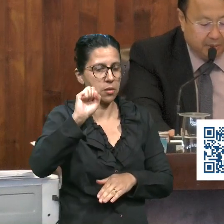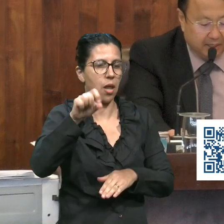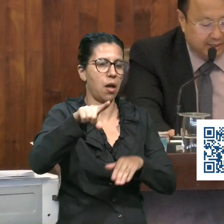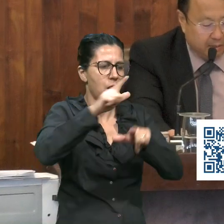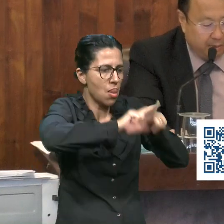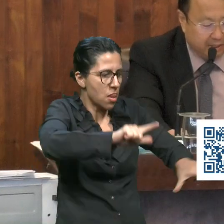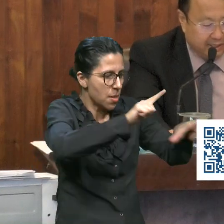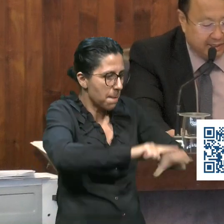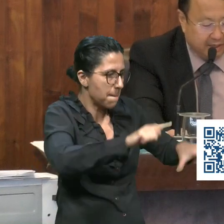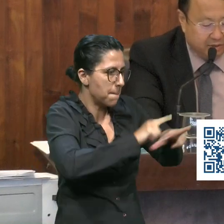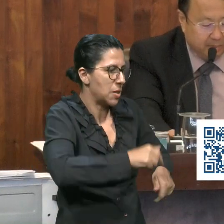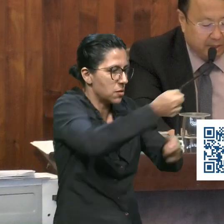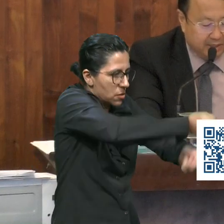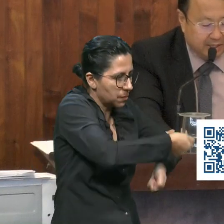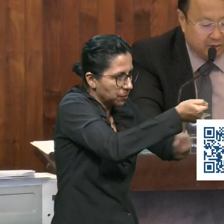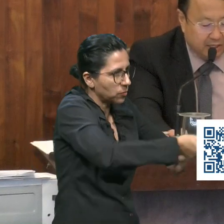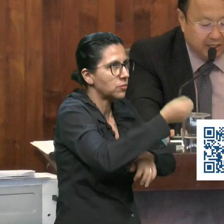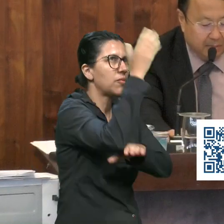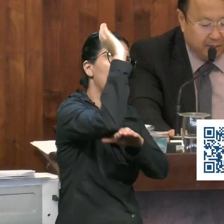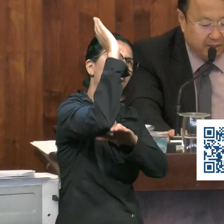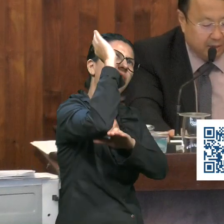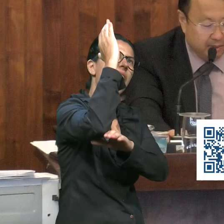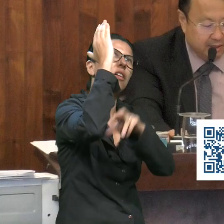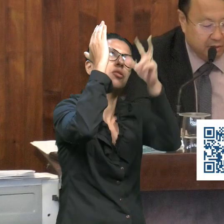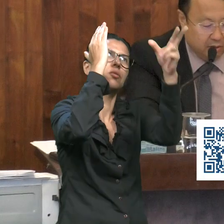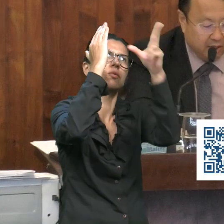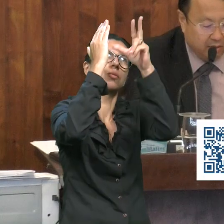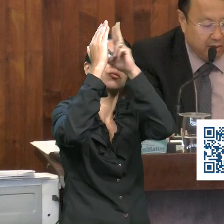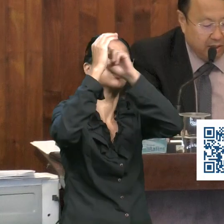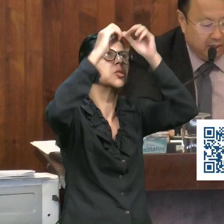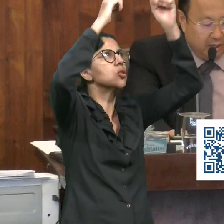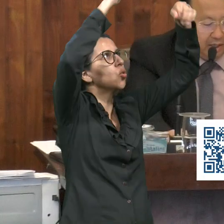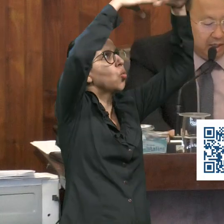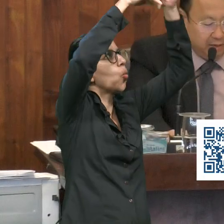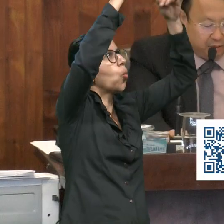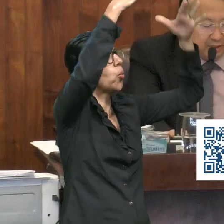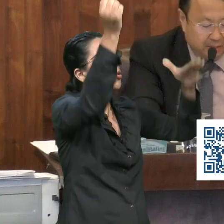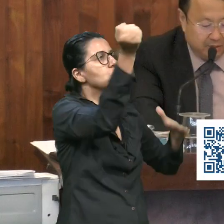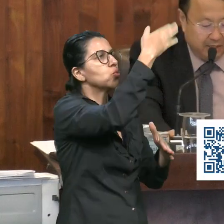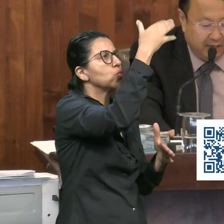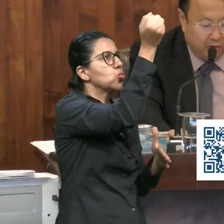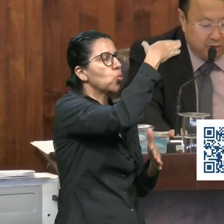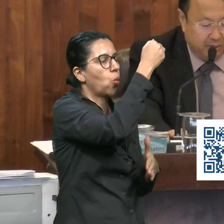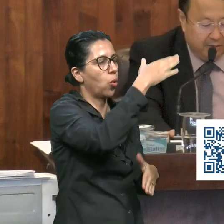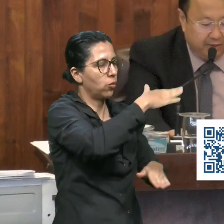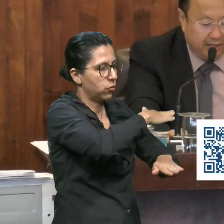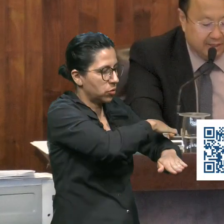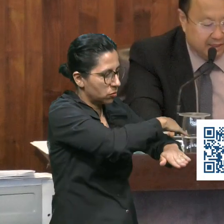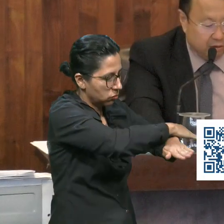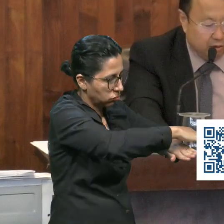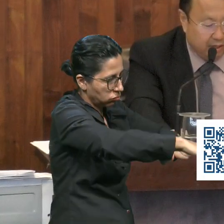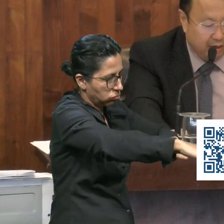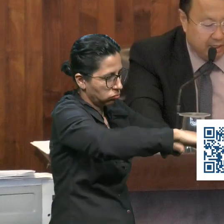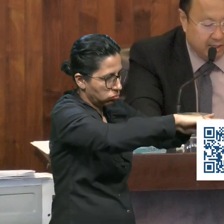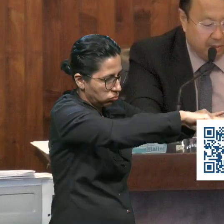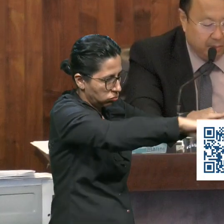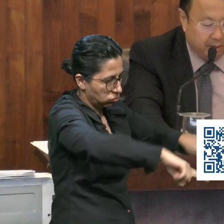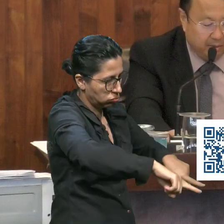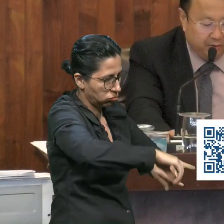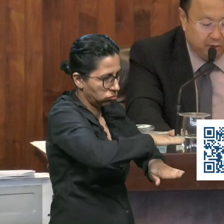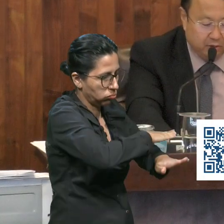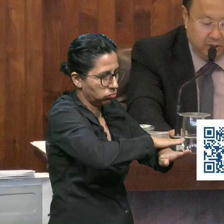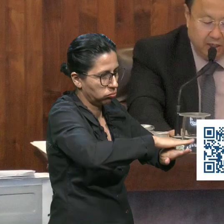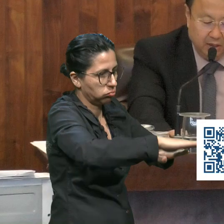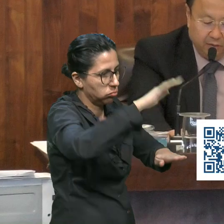limpeza, capinação, poda das árvores, reparos da calçada e reparo da iluminação local. Reforçamos que a última revitalização que o local recebeu